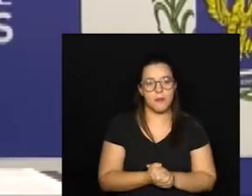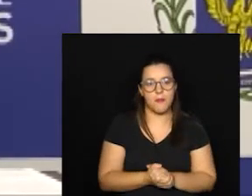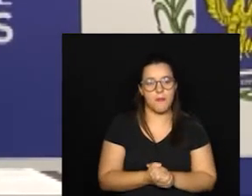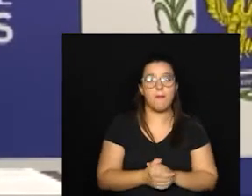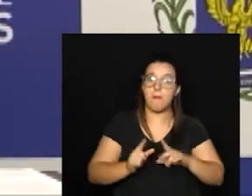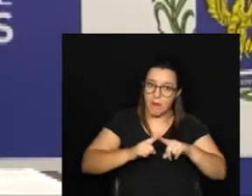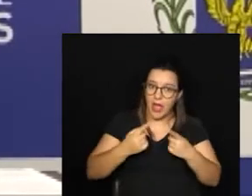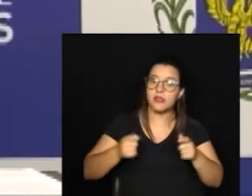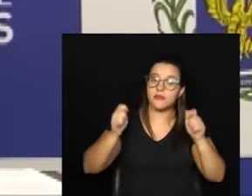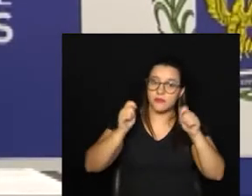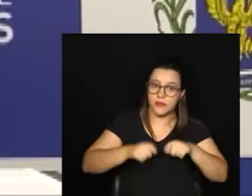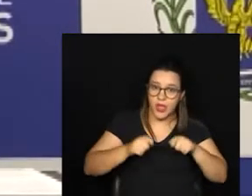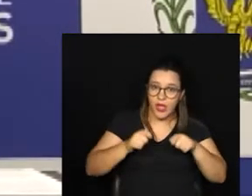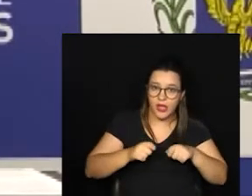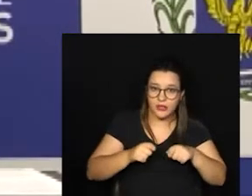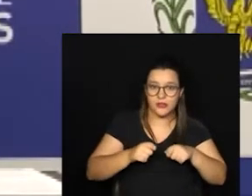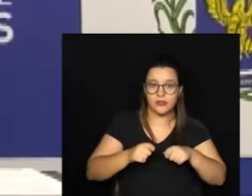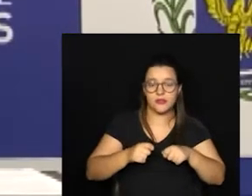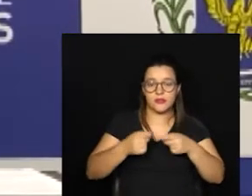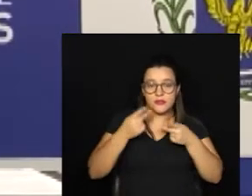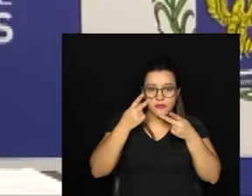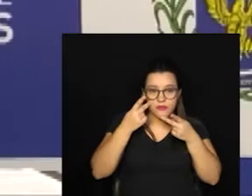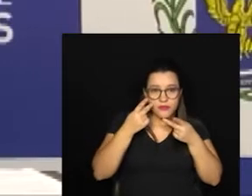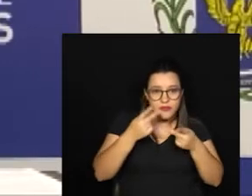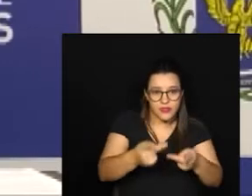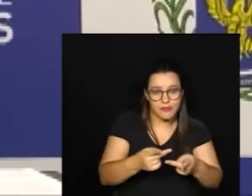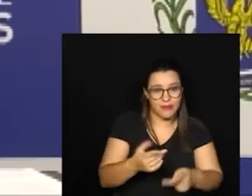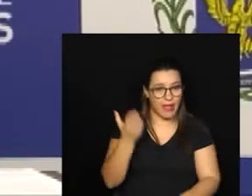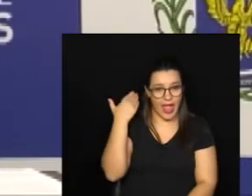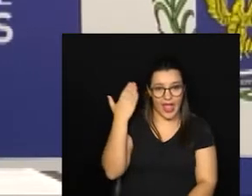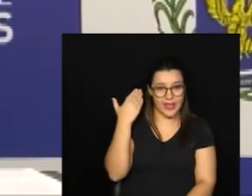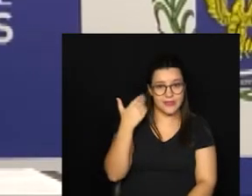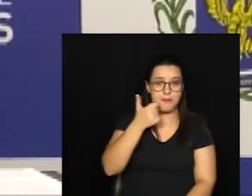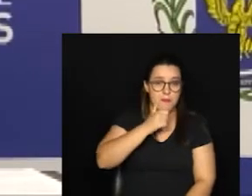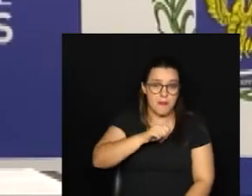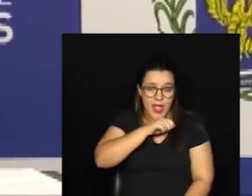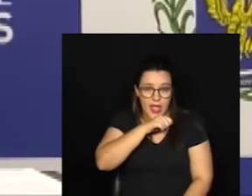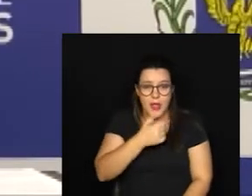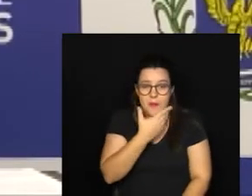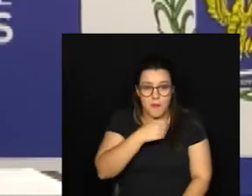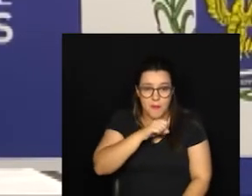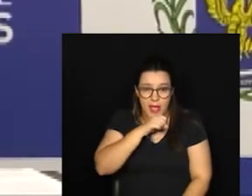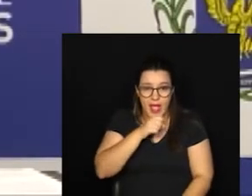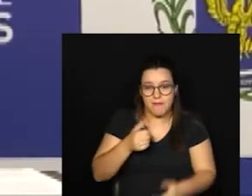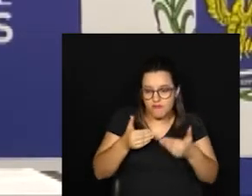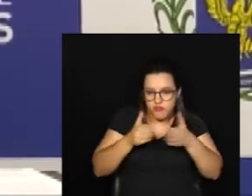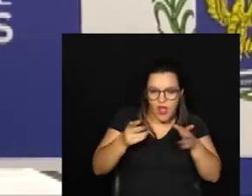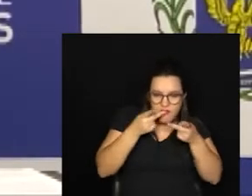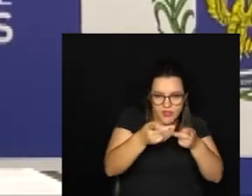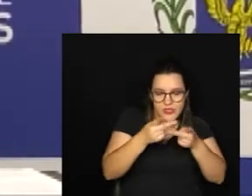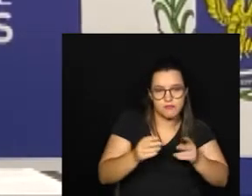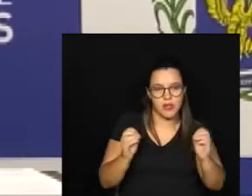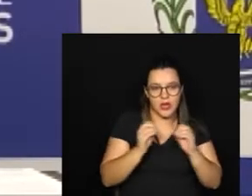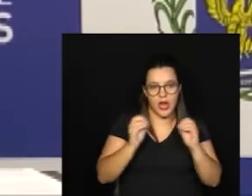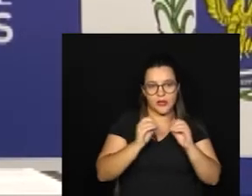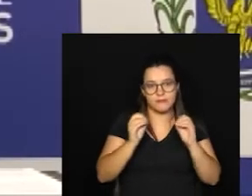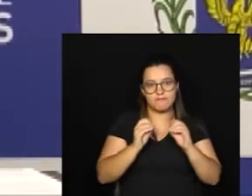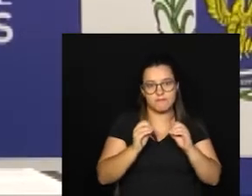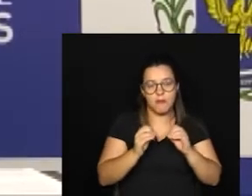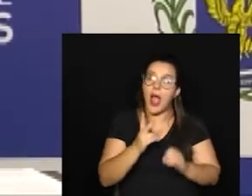possibilidade, dia das mães, dia dos pais, nós não tivemos abertura dos cemitérios e agora a gente trabalha